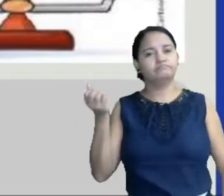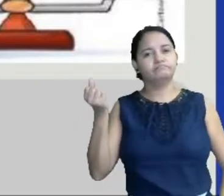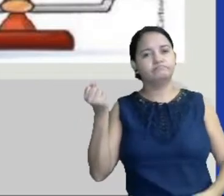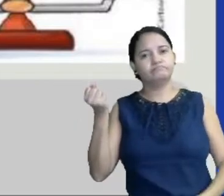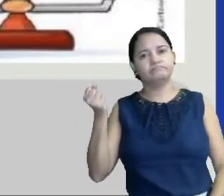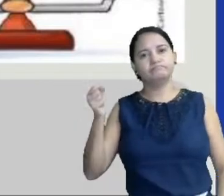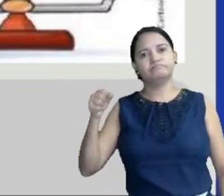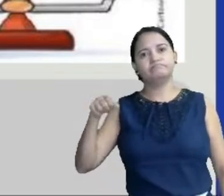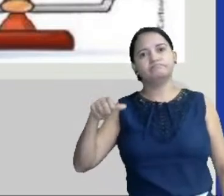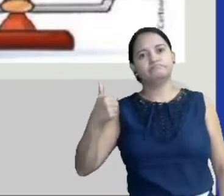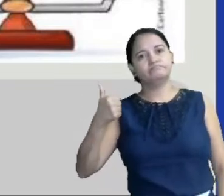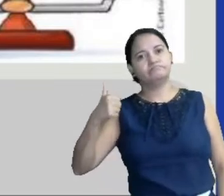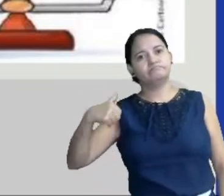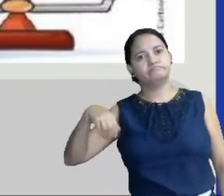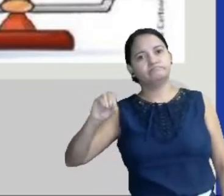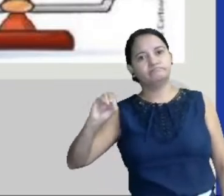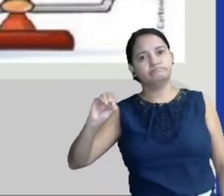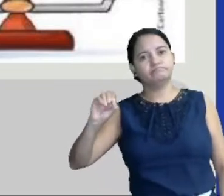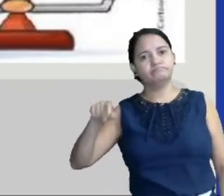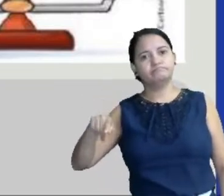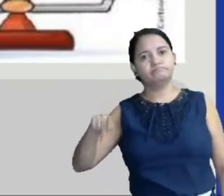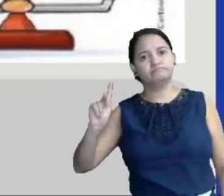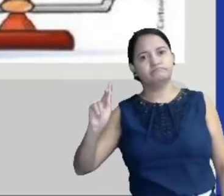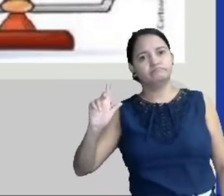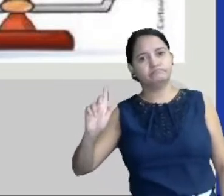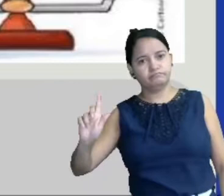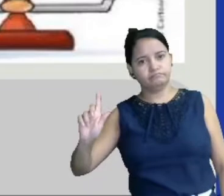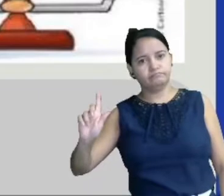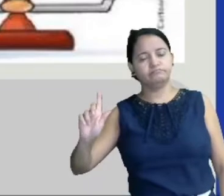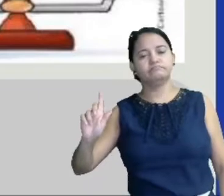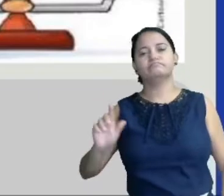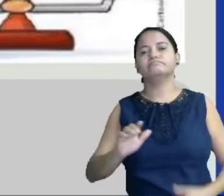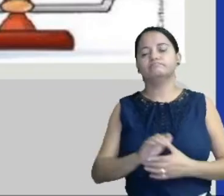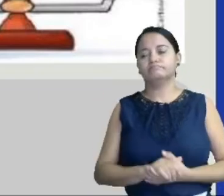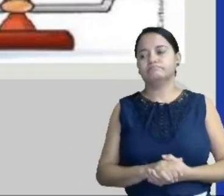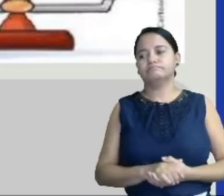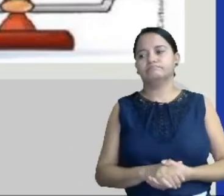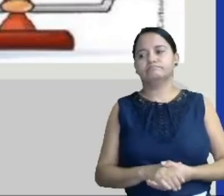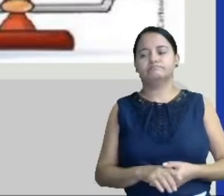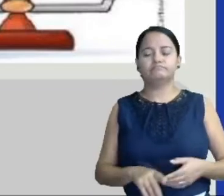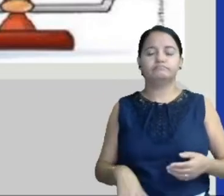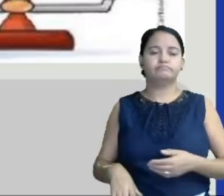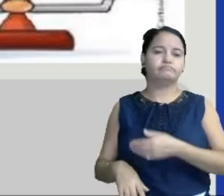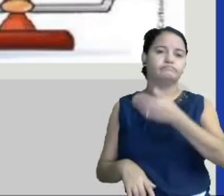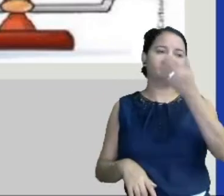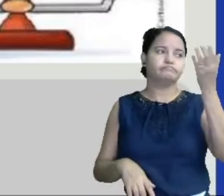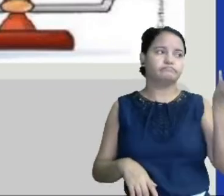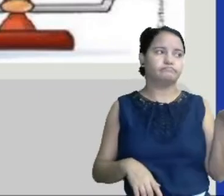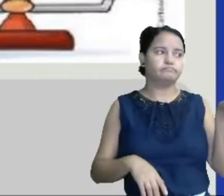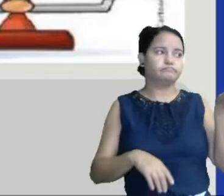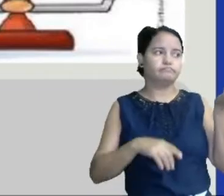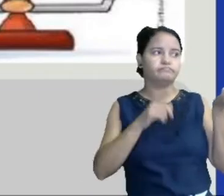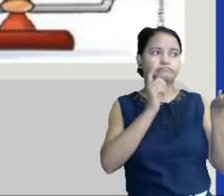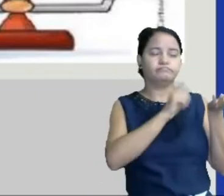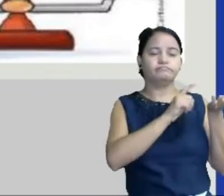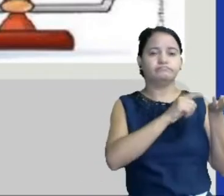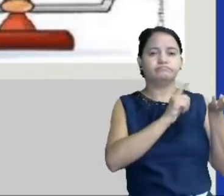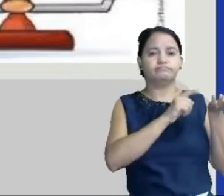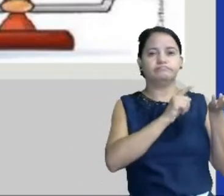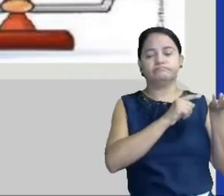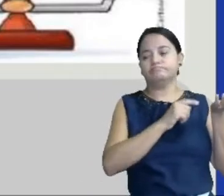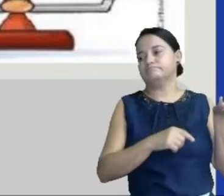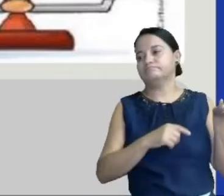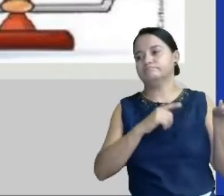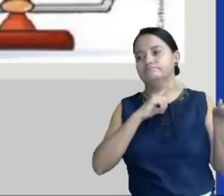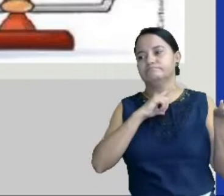que tem 10 quilogramas Ah tá e do outro da outra bandeja Eu